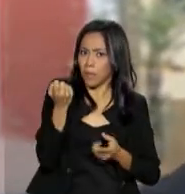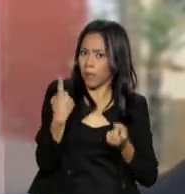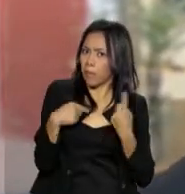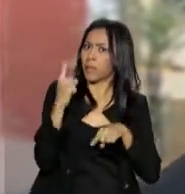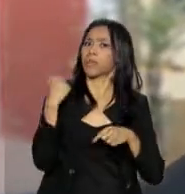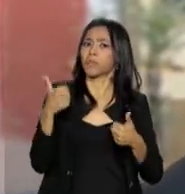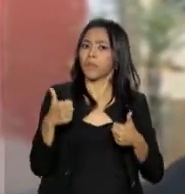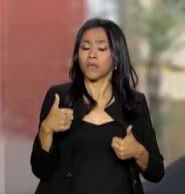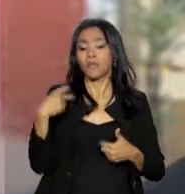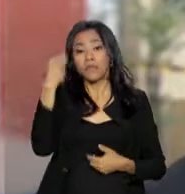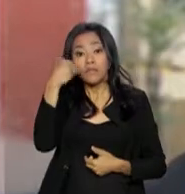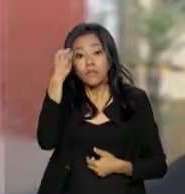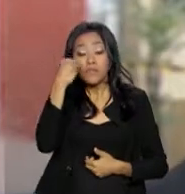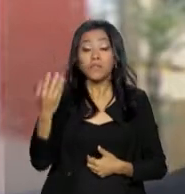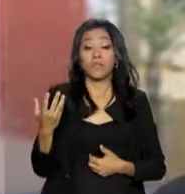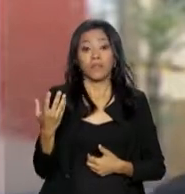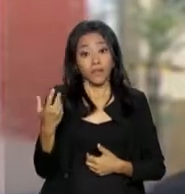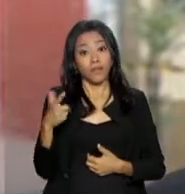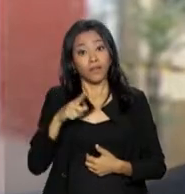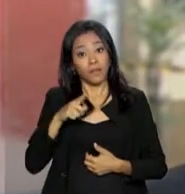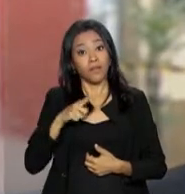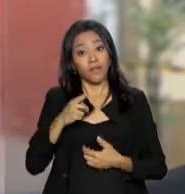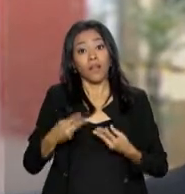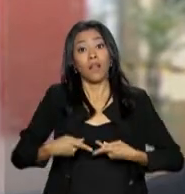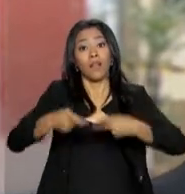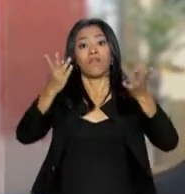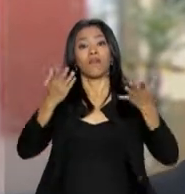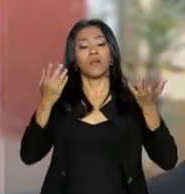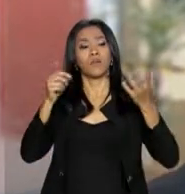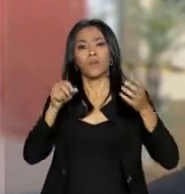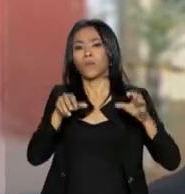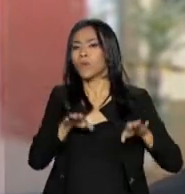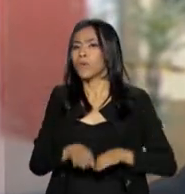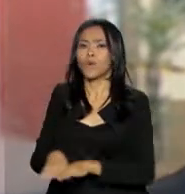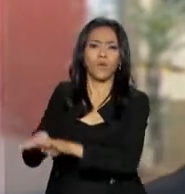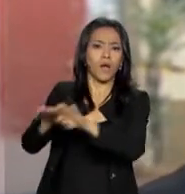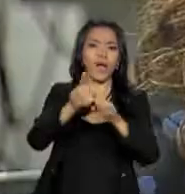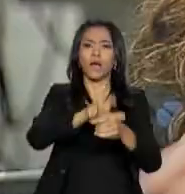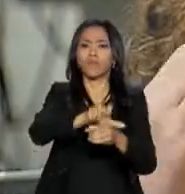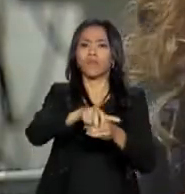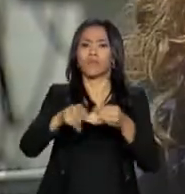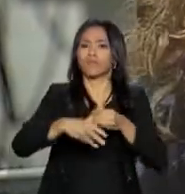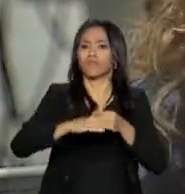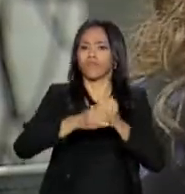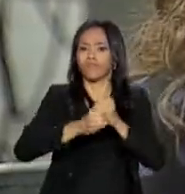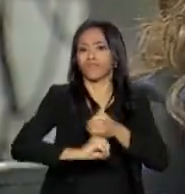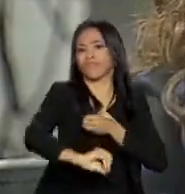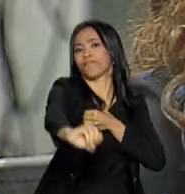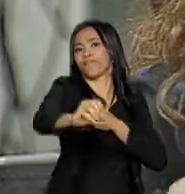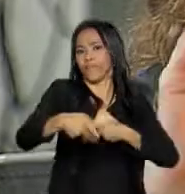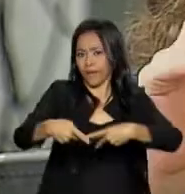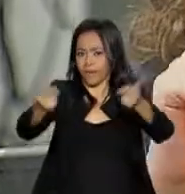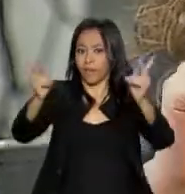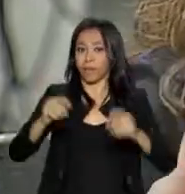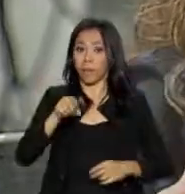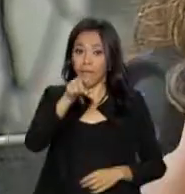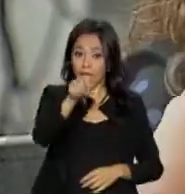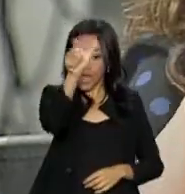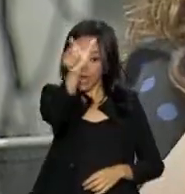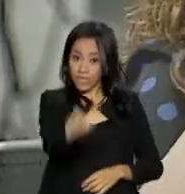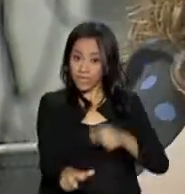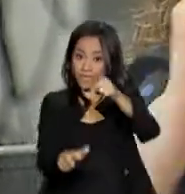inclusive experiências que têm levado à universalização do saneamento até em pequenas comunidades. Para esta especialista da Unesco,